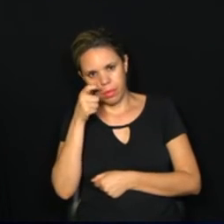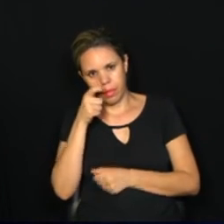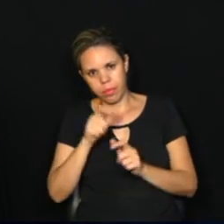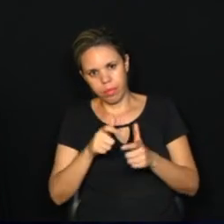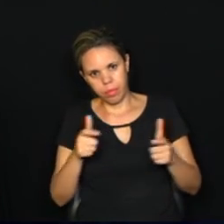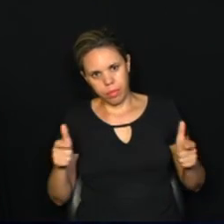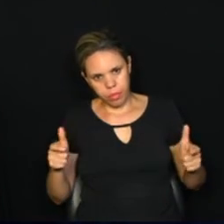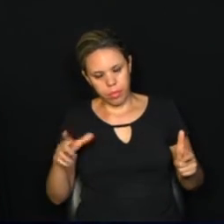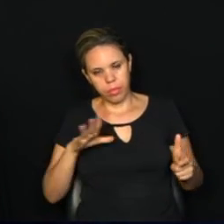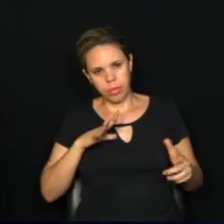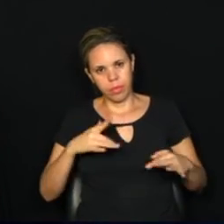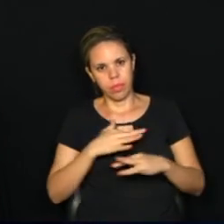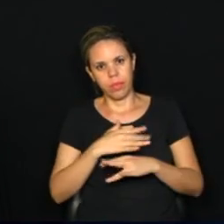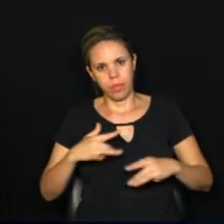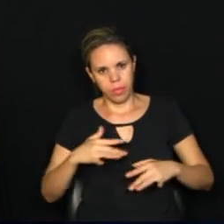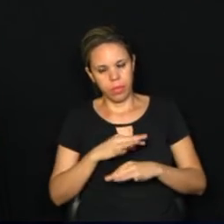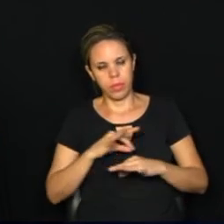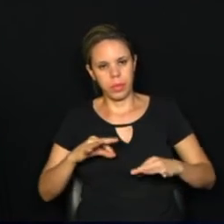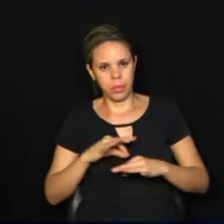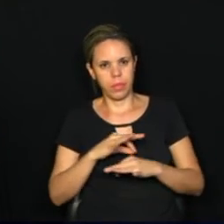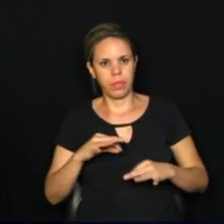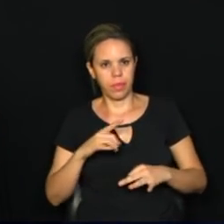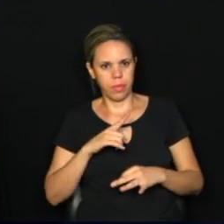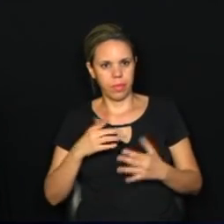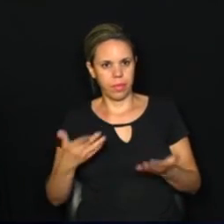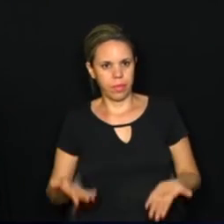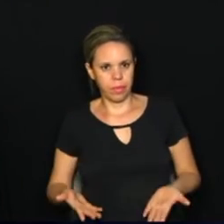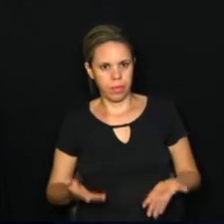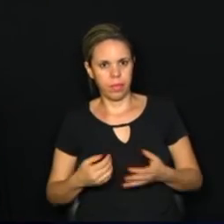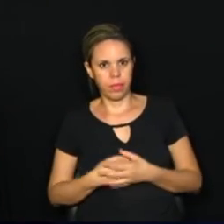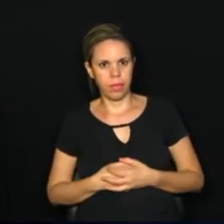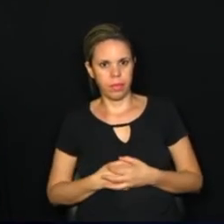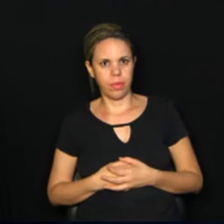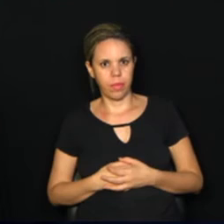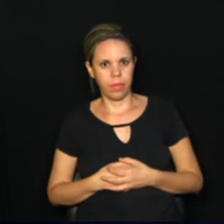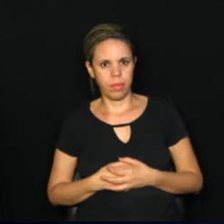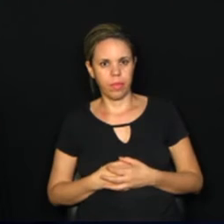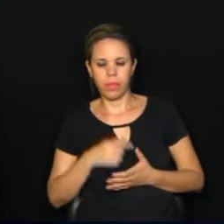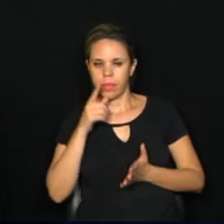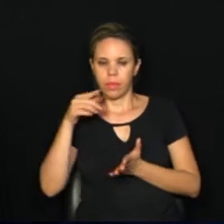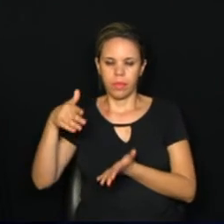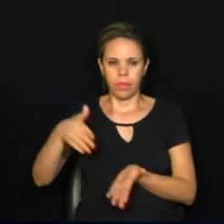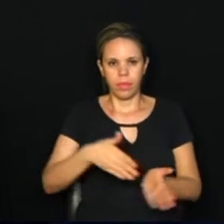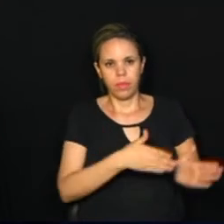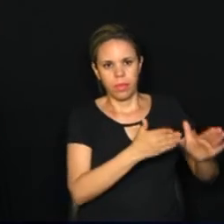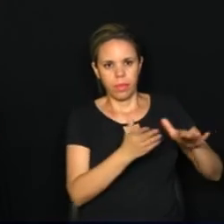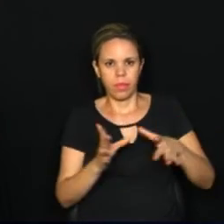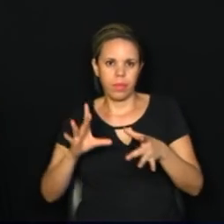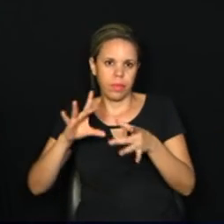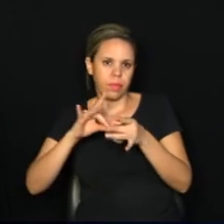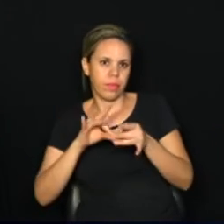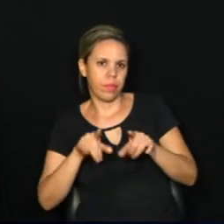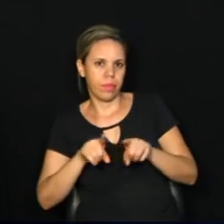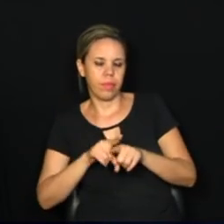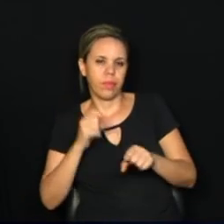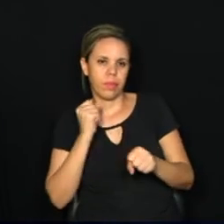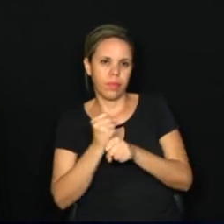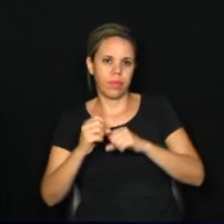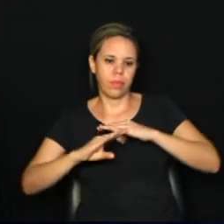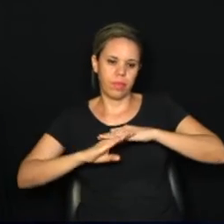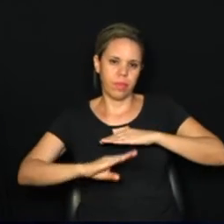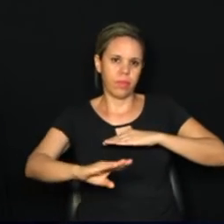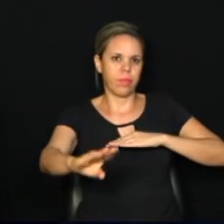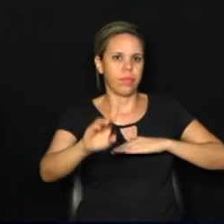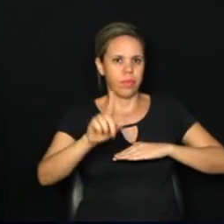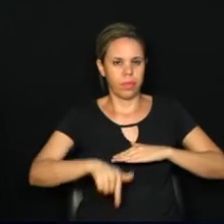crescimento das cidades, essa urbanização, né, você tem aí a canalização dos cursos d'água, a grande impermeabilização do solo,